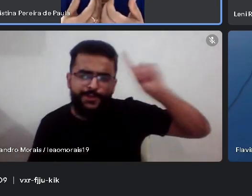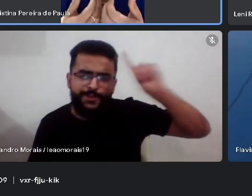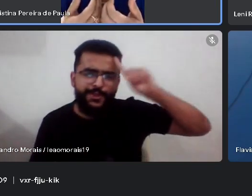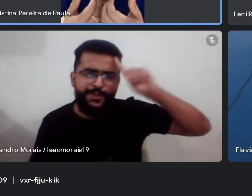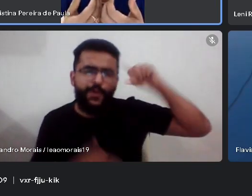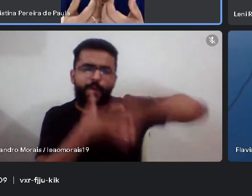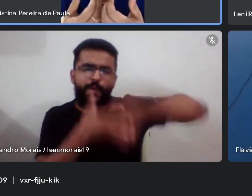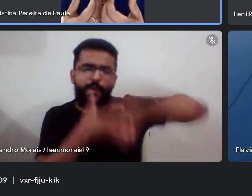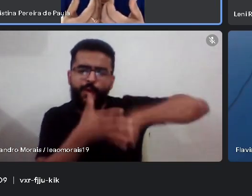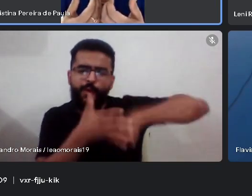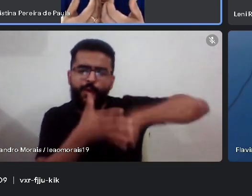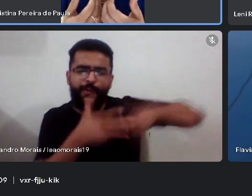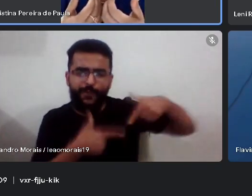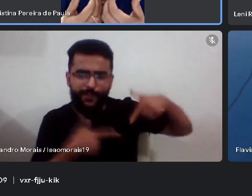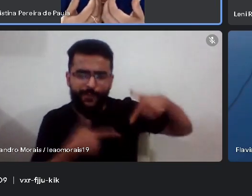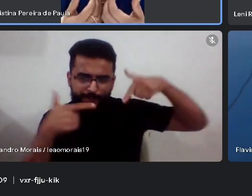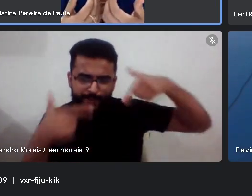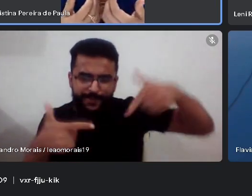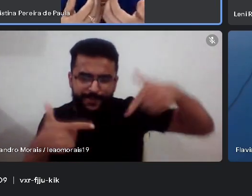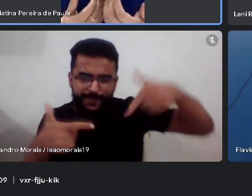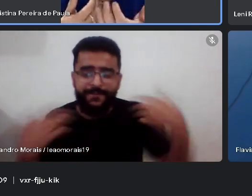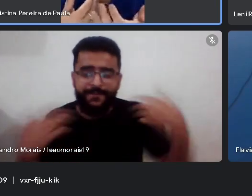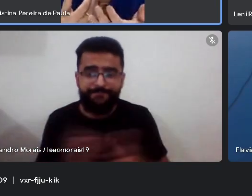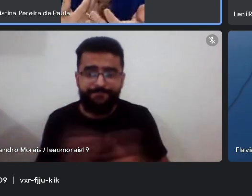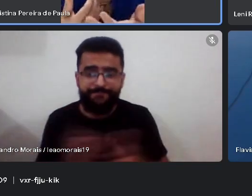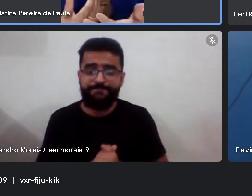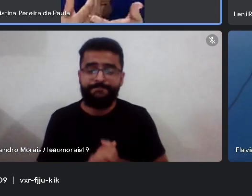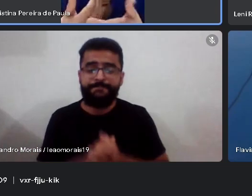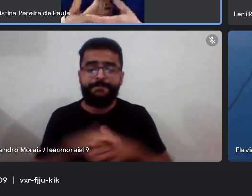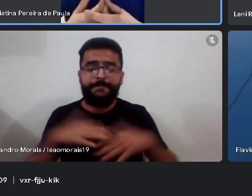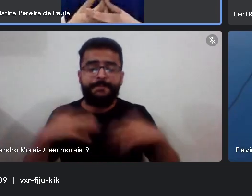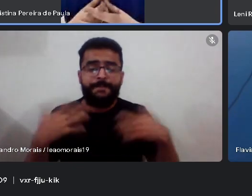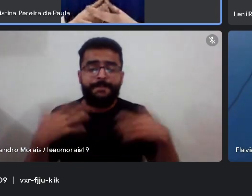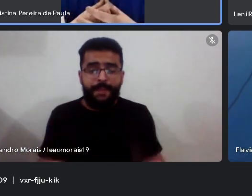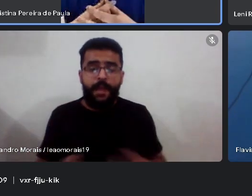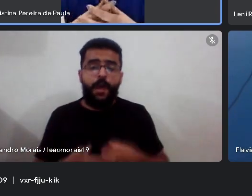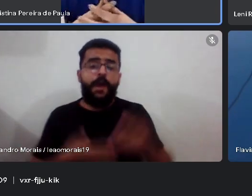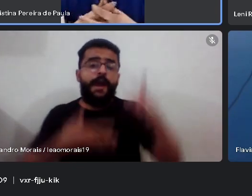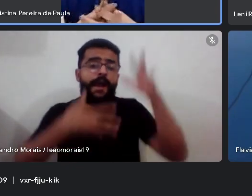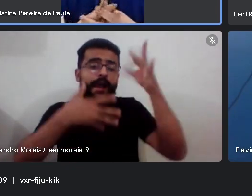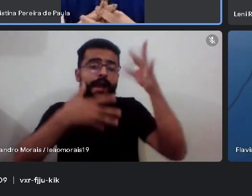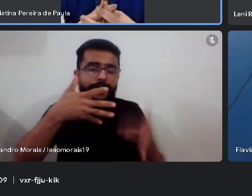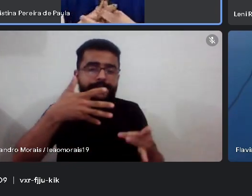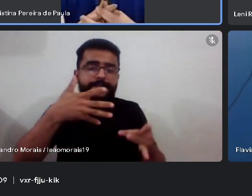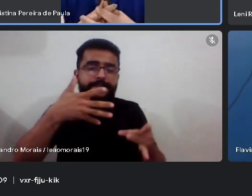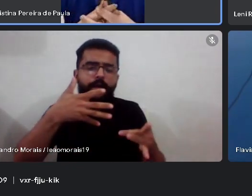e o agora, né? E todo resultado de uma luta da comunidade surda.